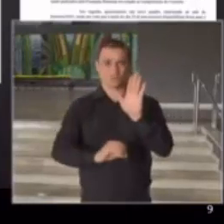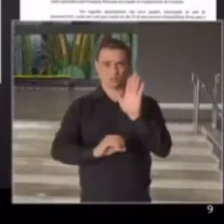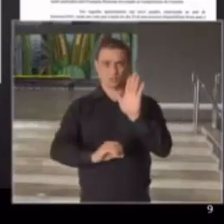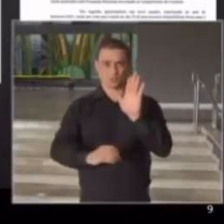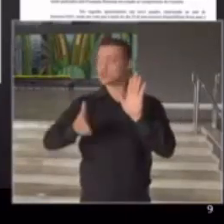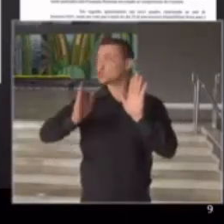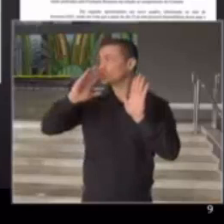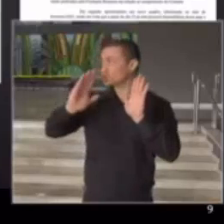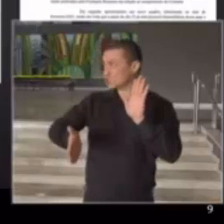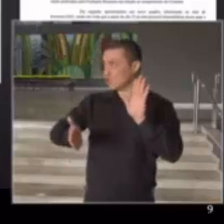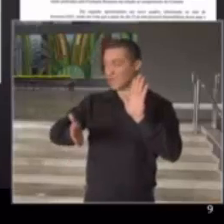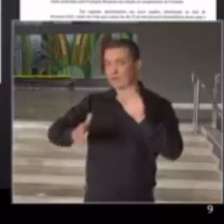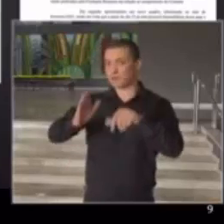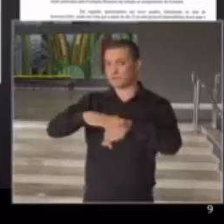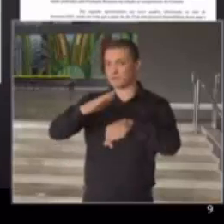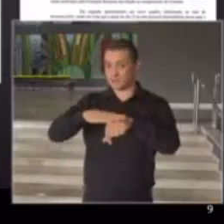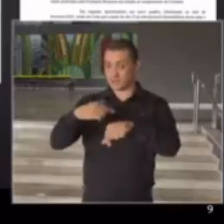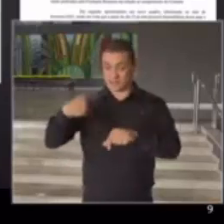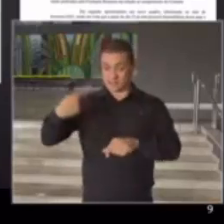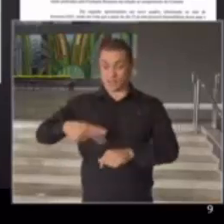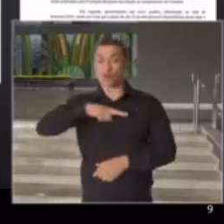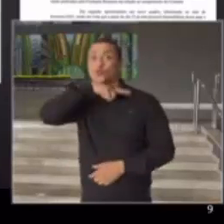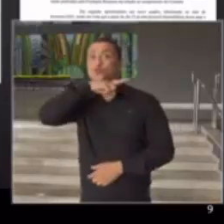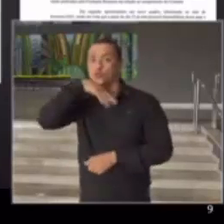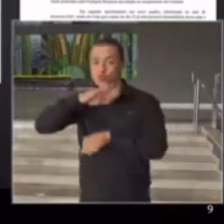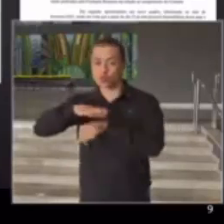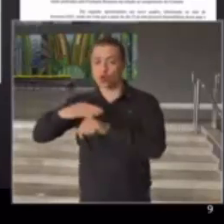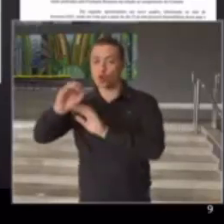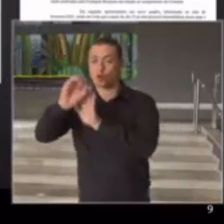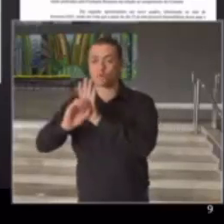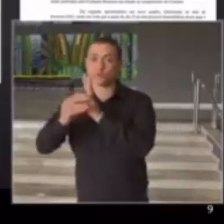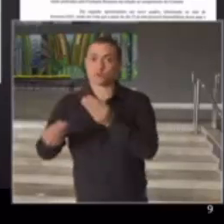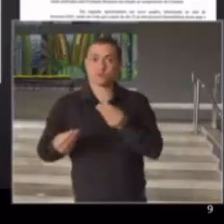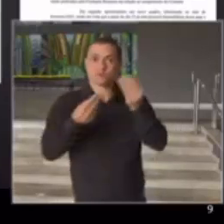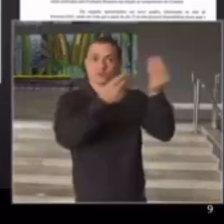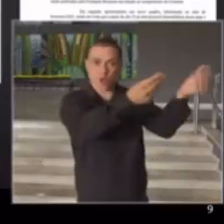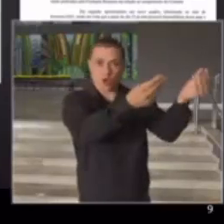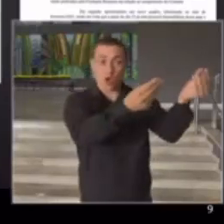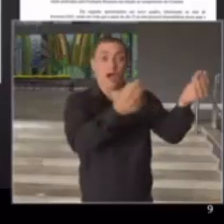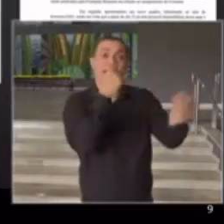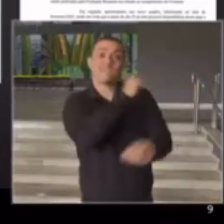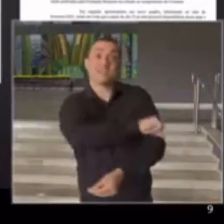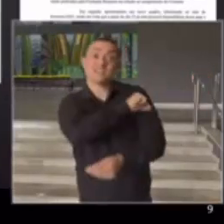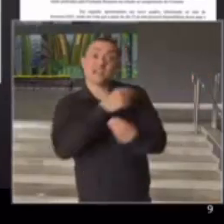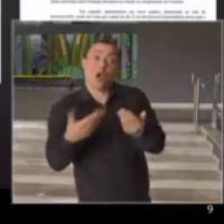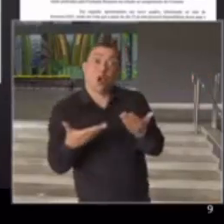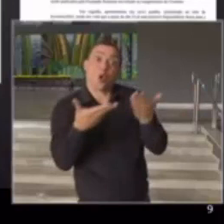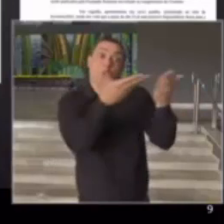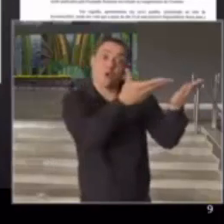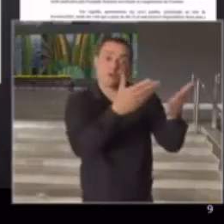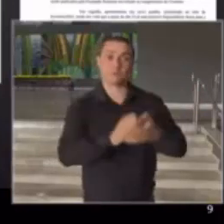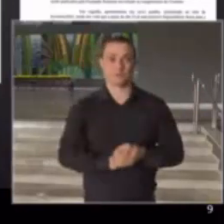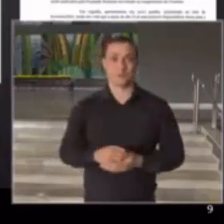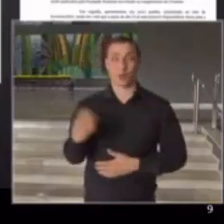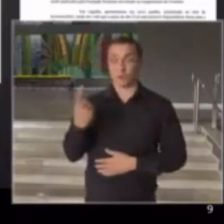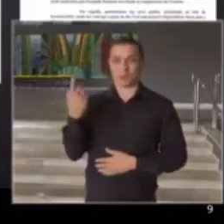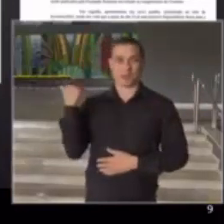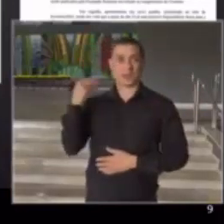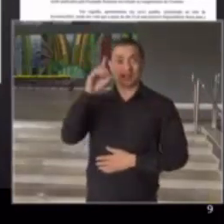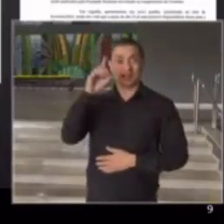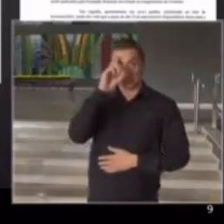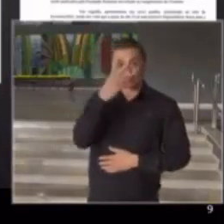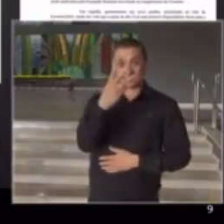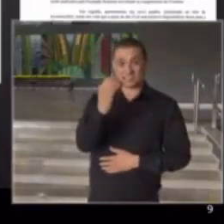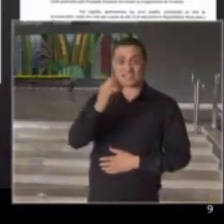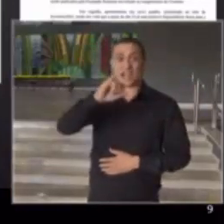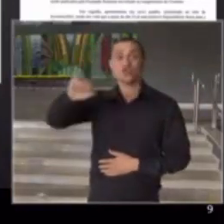encaminhados ao Ministério da Saúde, ofertando vacinas. Primeiro, em 30 de julho de